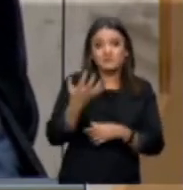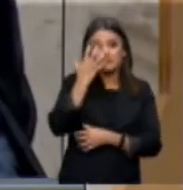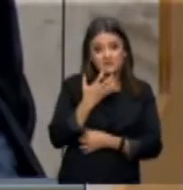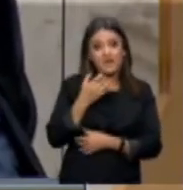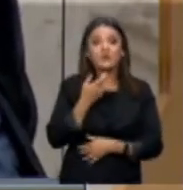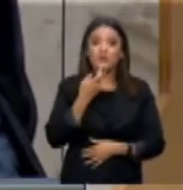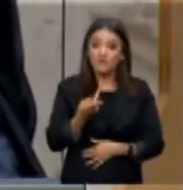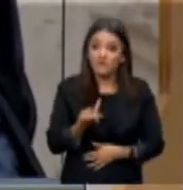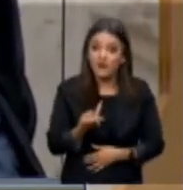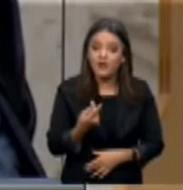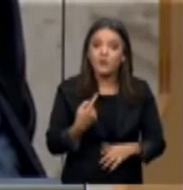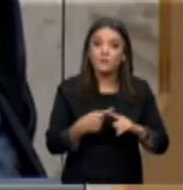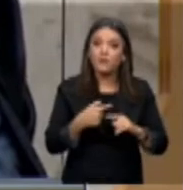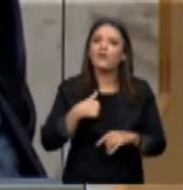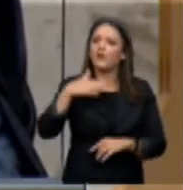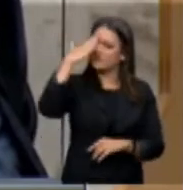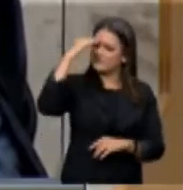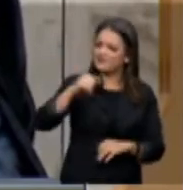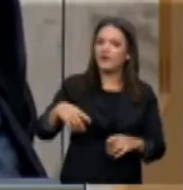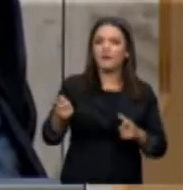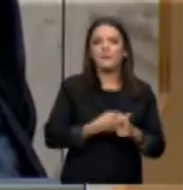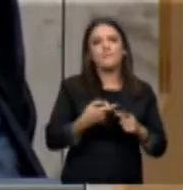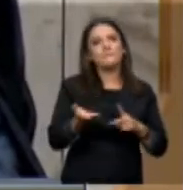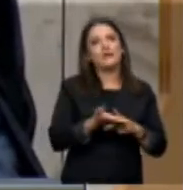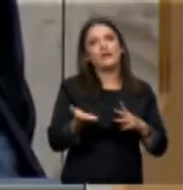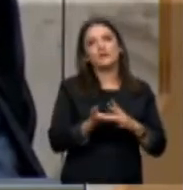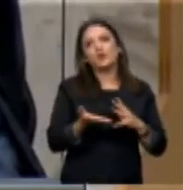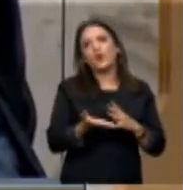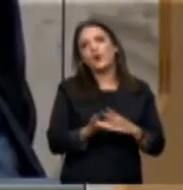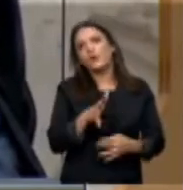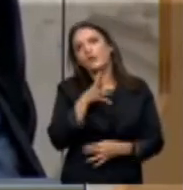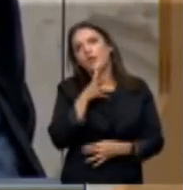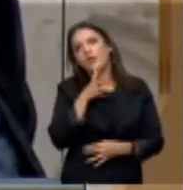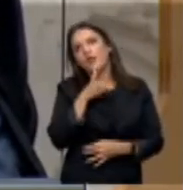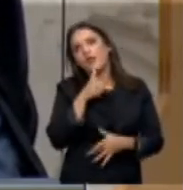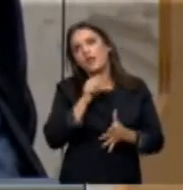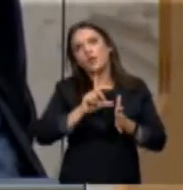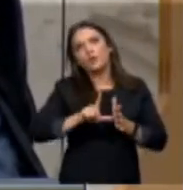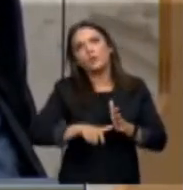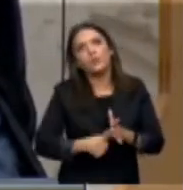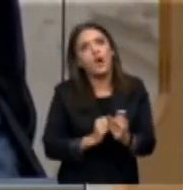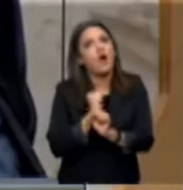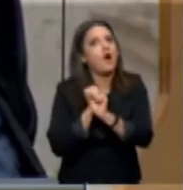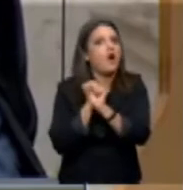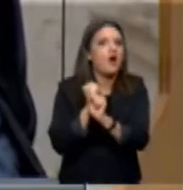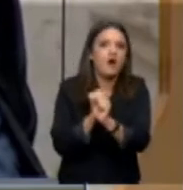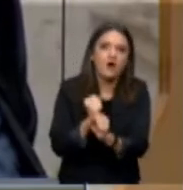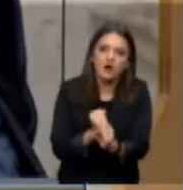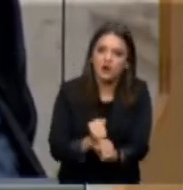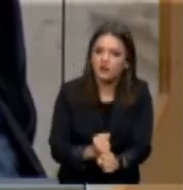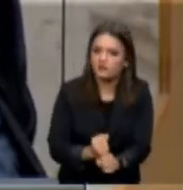quem sabe que precatórios demoram normalmente muitos anos, a par da